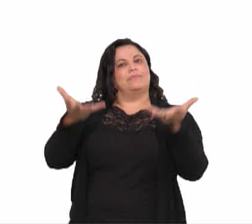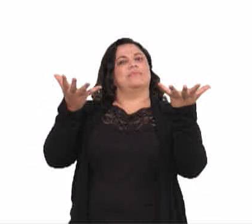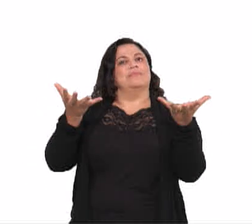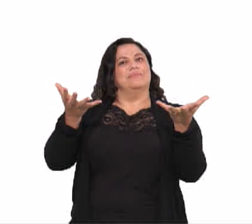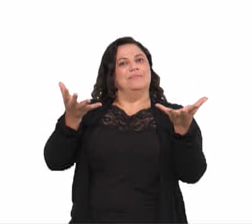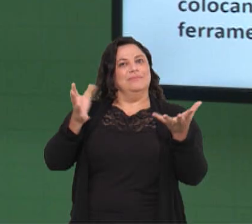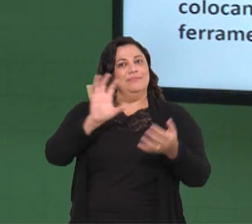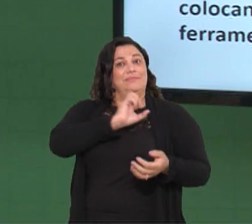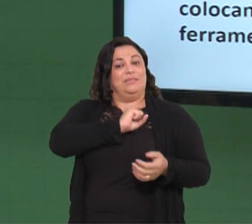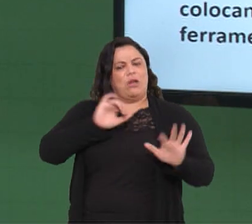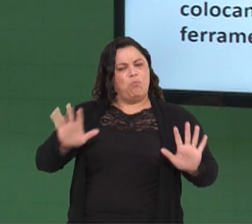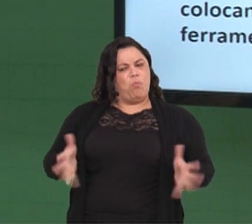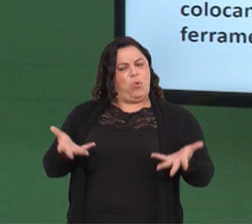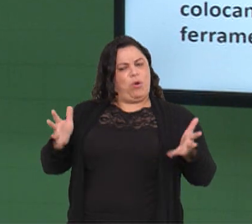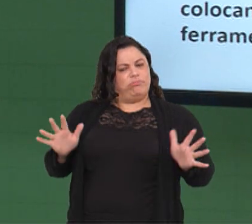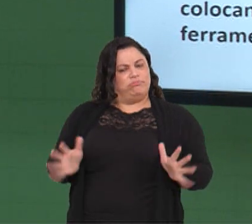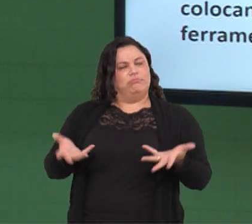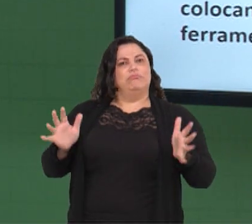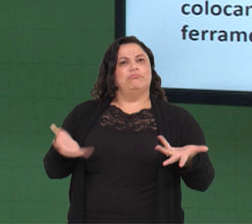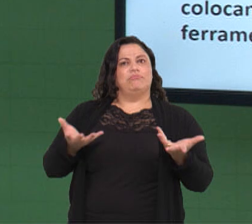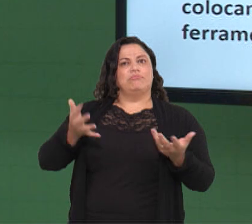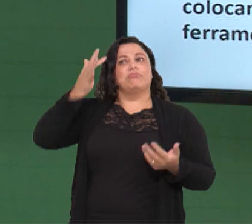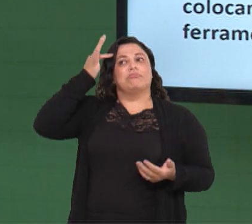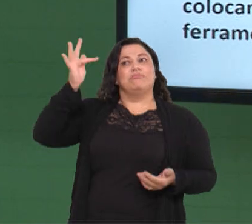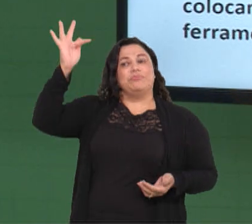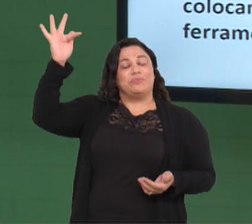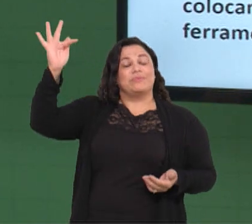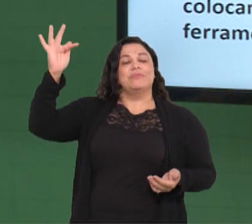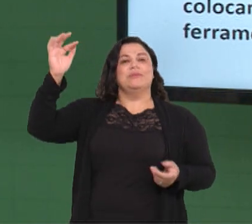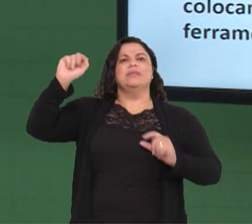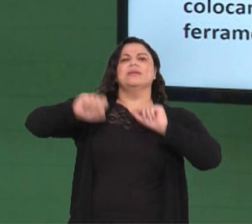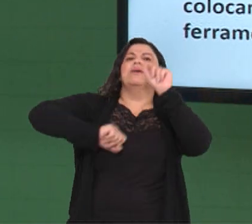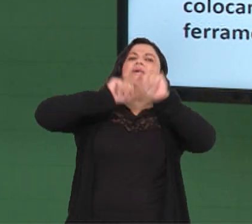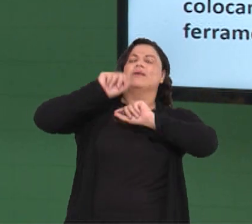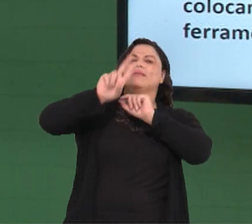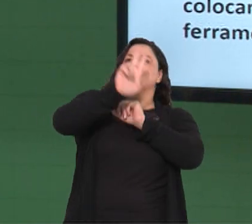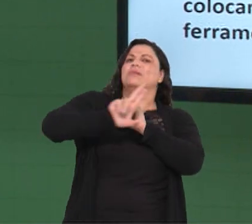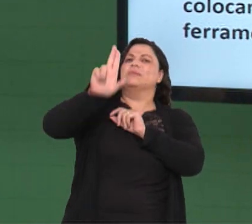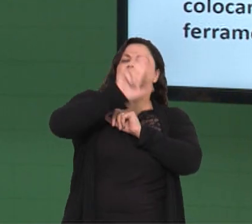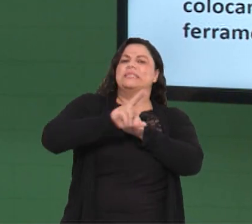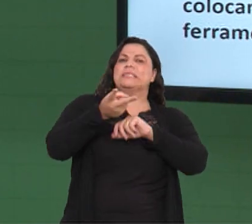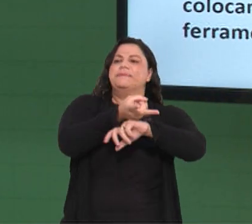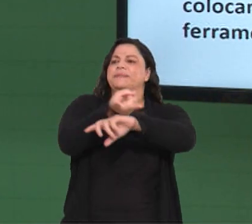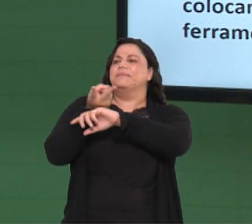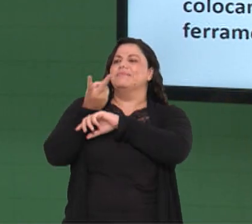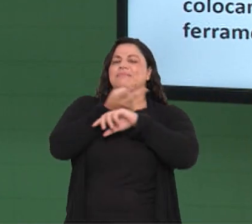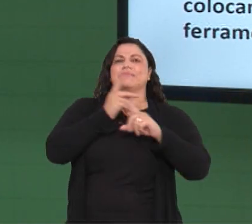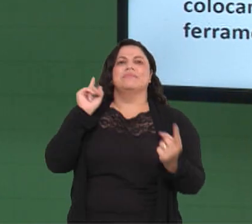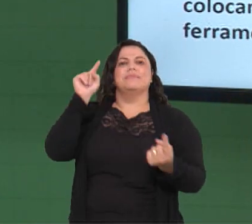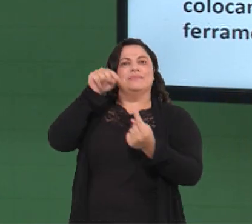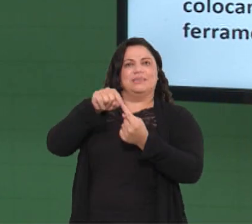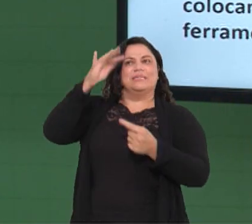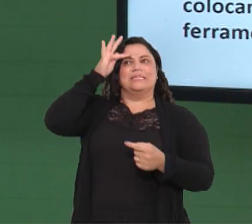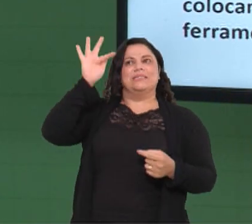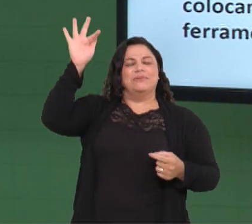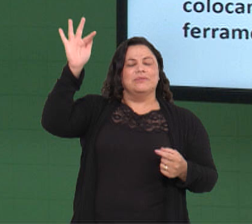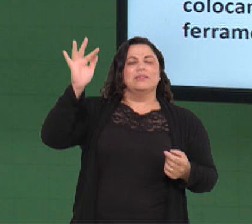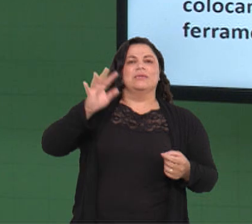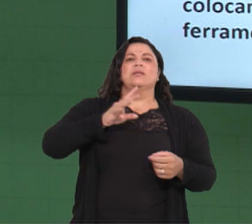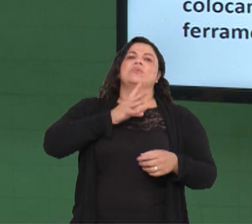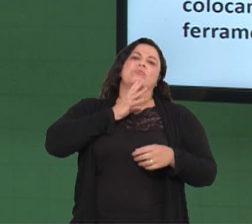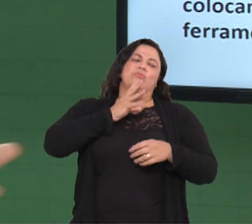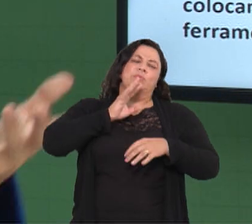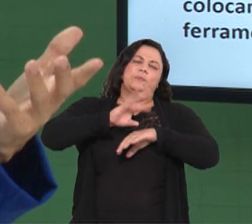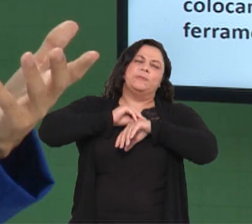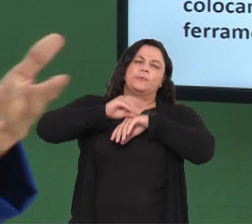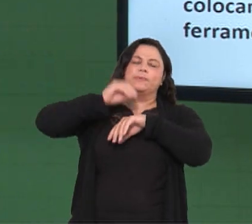conhecimento. Tá? O filósofo, qual é a ferramenta que o filósofo utiliza para buscar atingir a filosofia? Buscar atingir o conhecimento